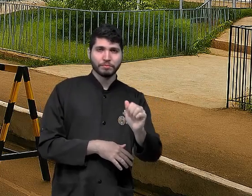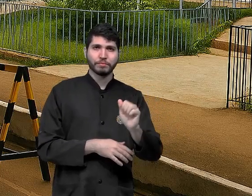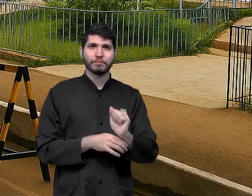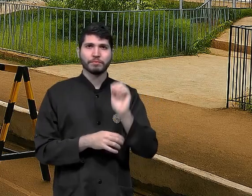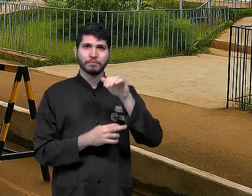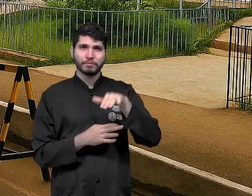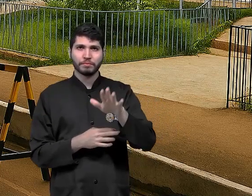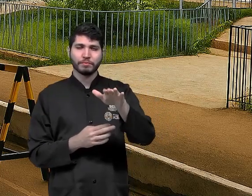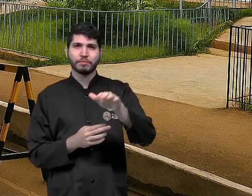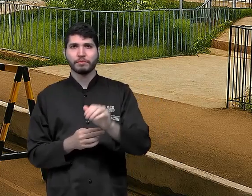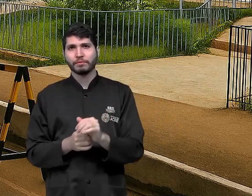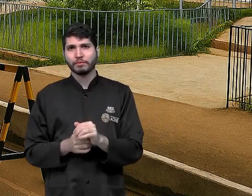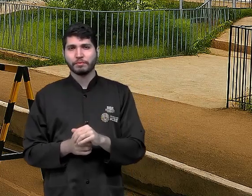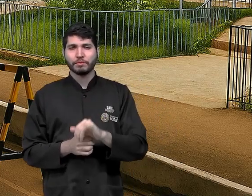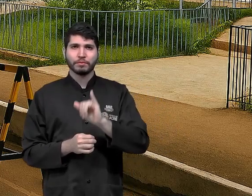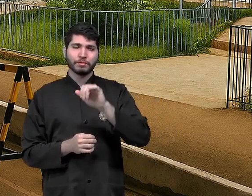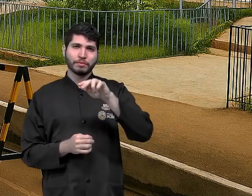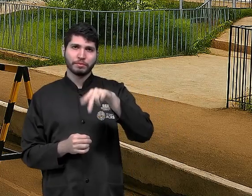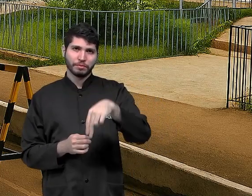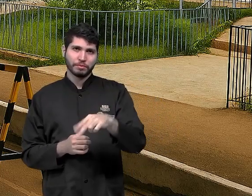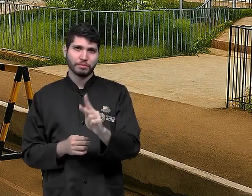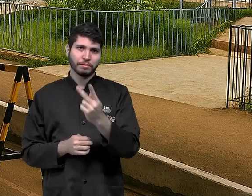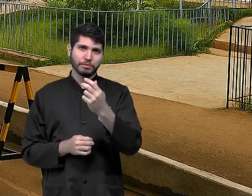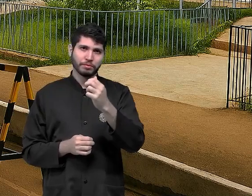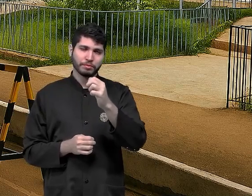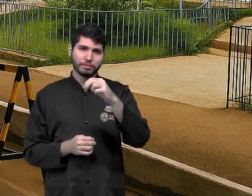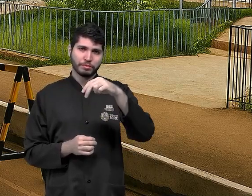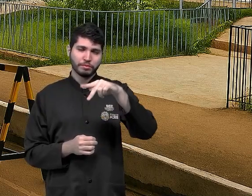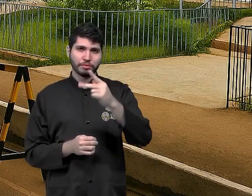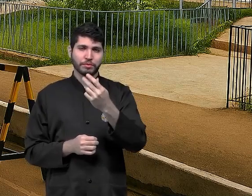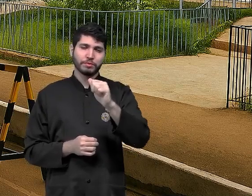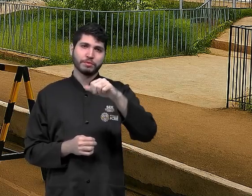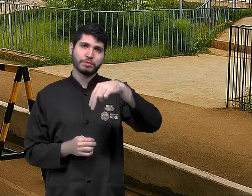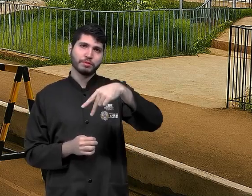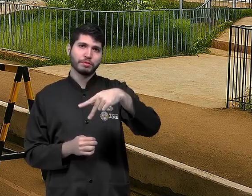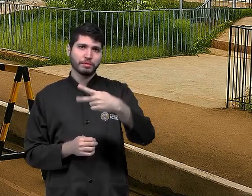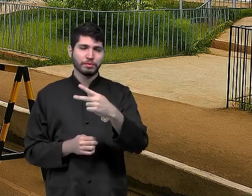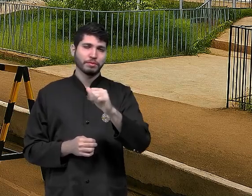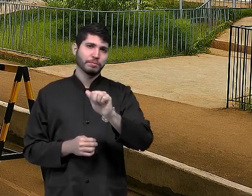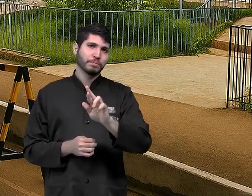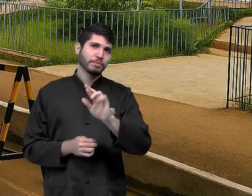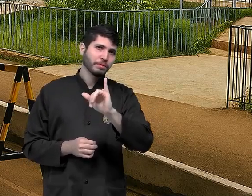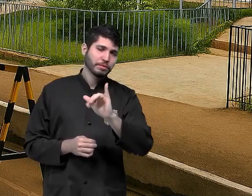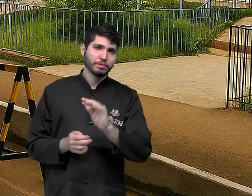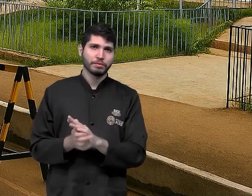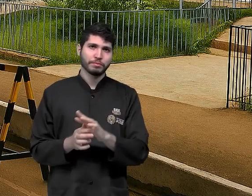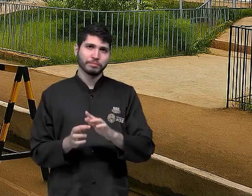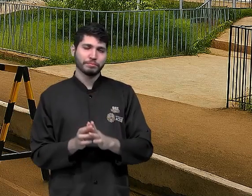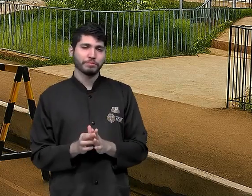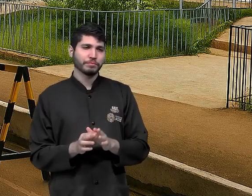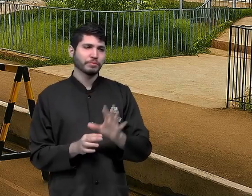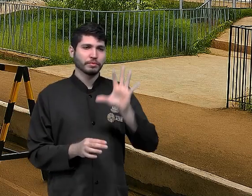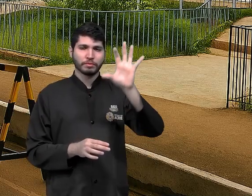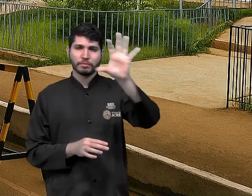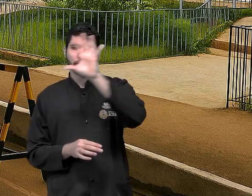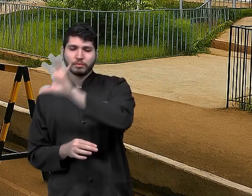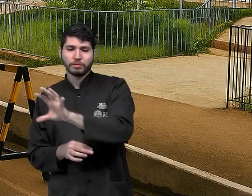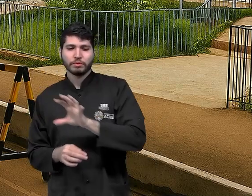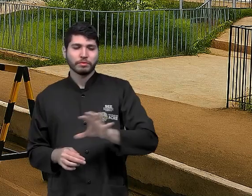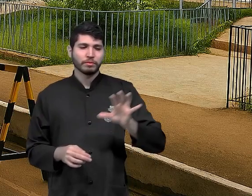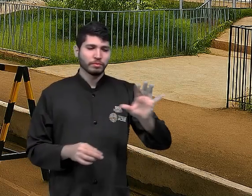mesmo utilizado, por exemplo, lá no Rio Grande do Sul com Riviera, ou de Cáceres do Mato Grosso